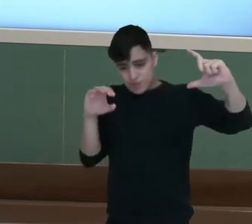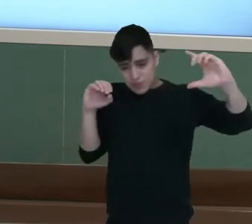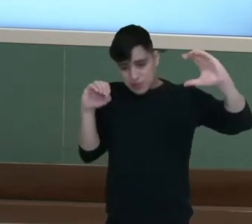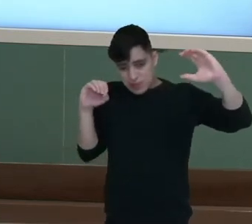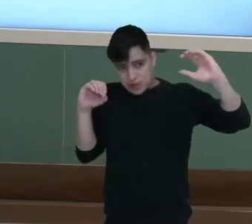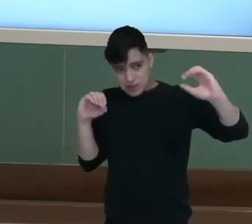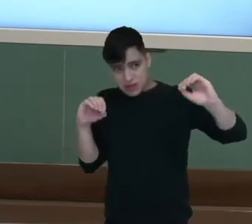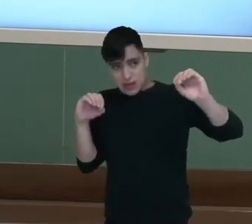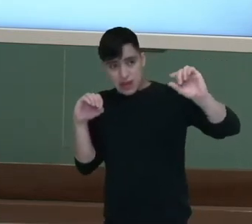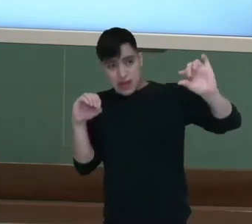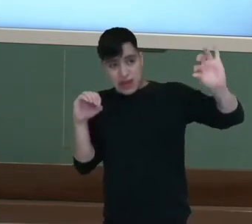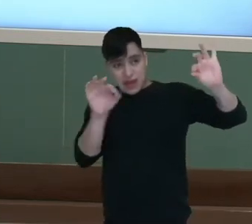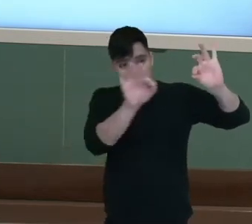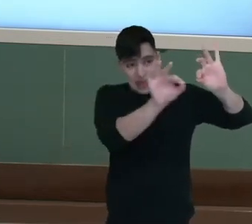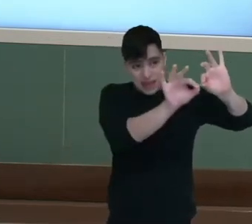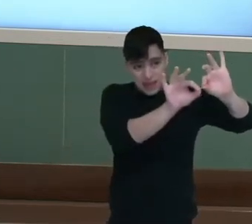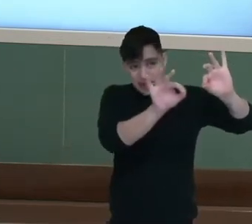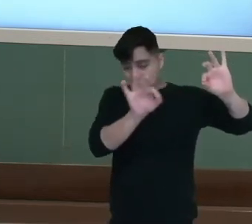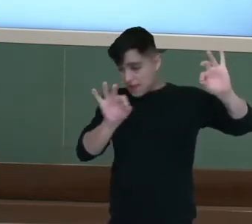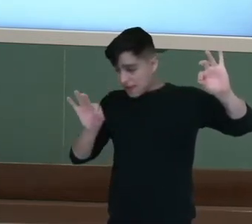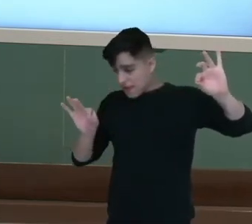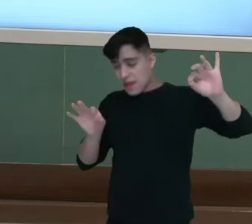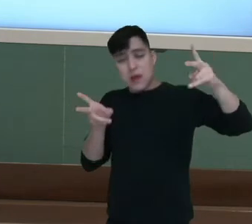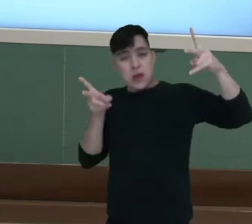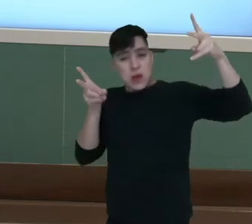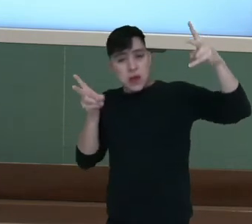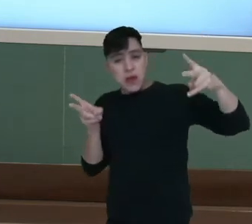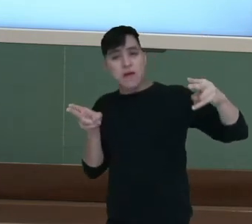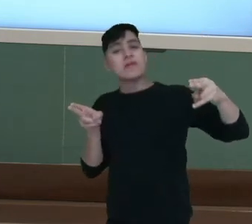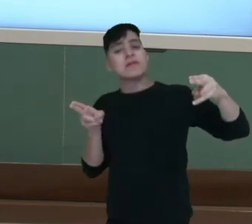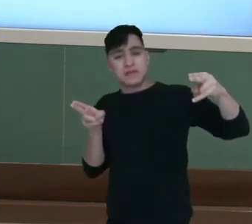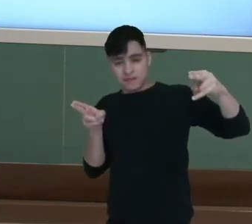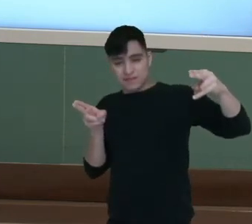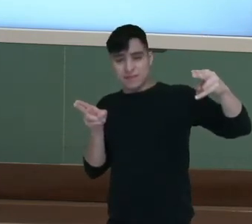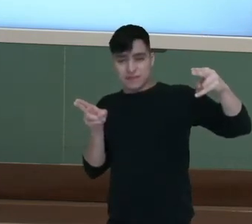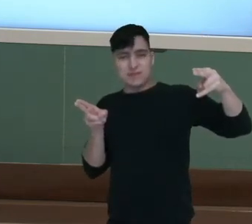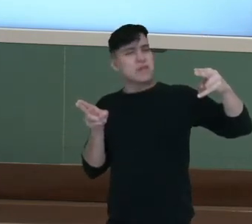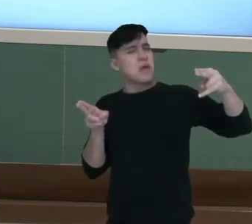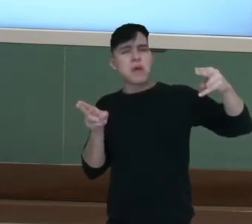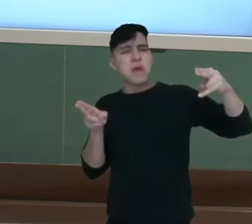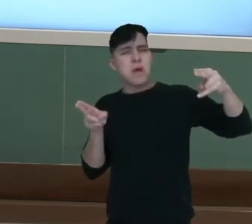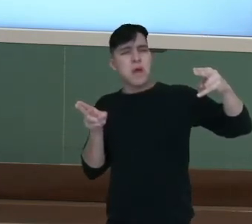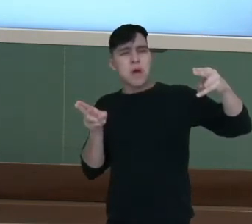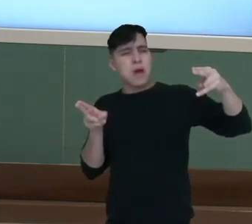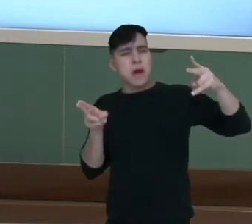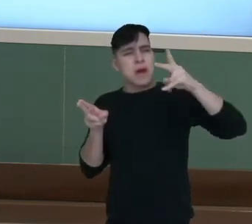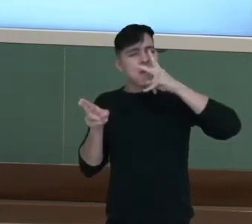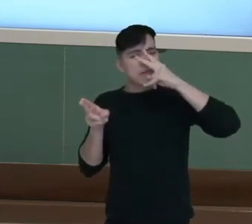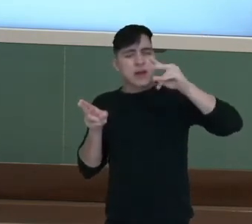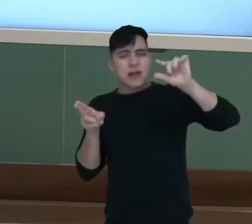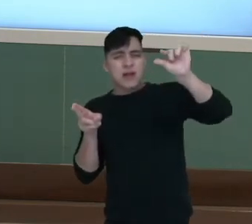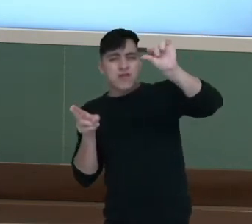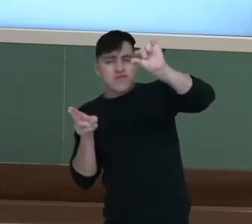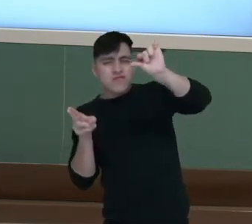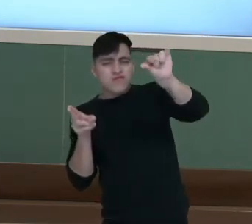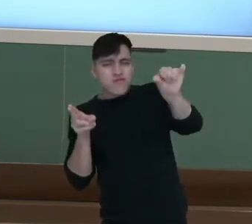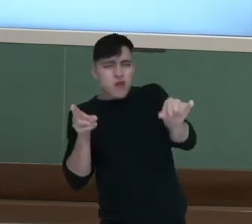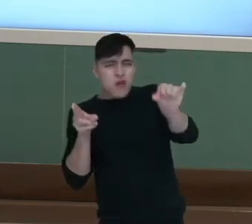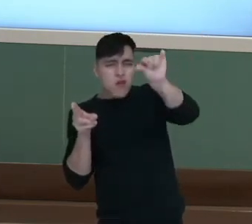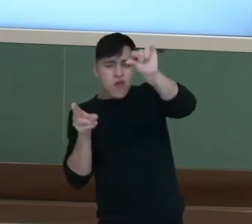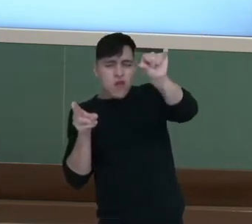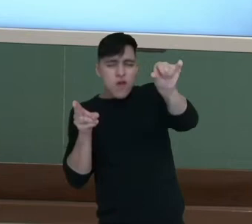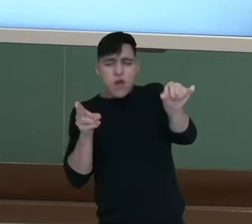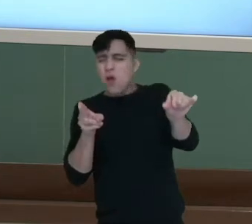área aqui é exatamente igual a esta. Só que a diferença é que esse comprimento de arco aqui, né, o comprimento desse